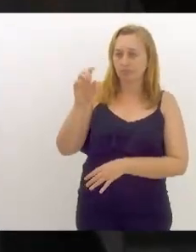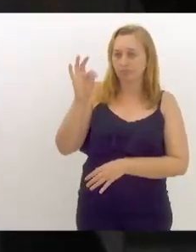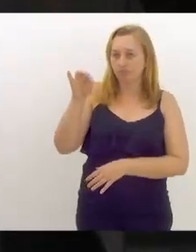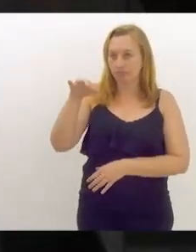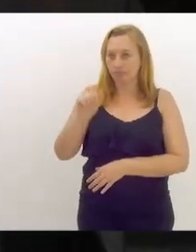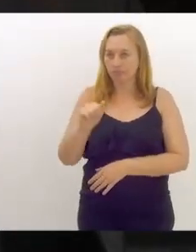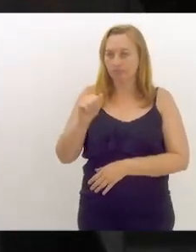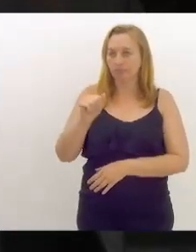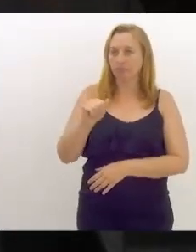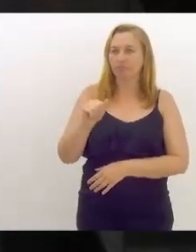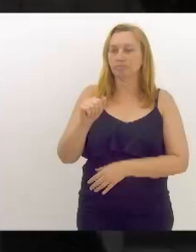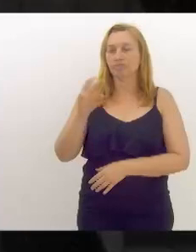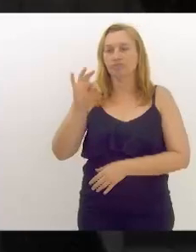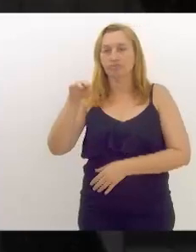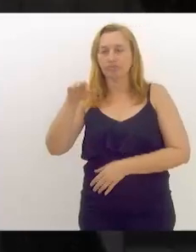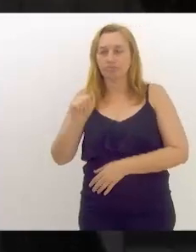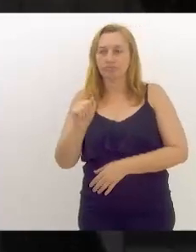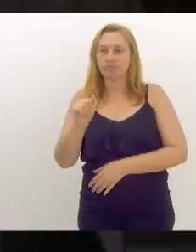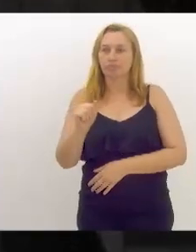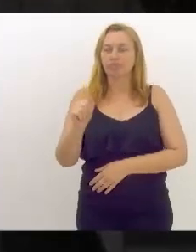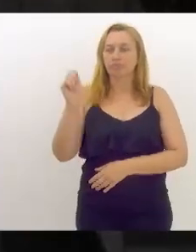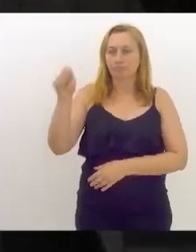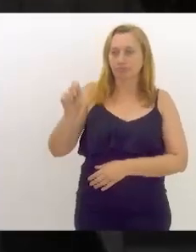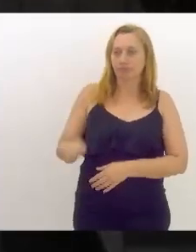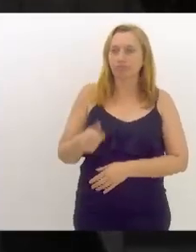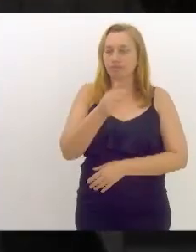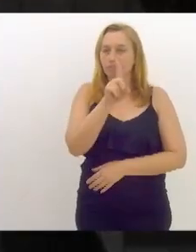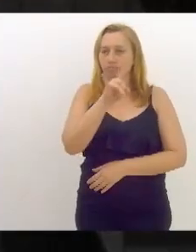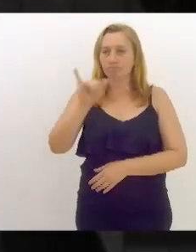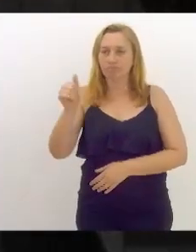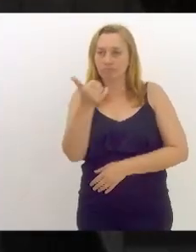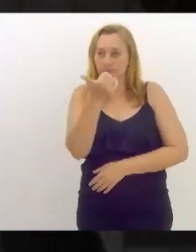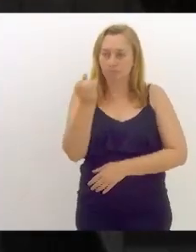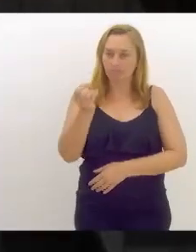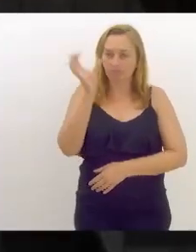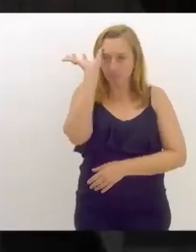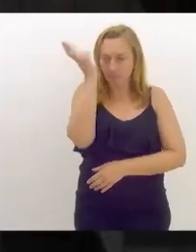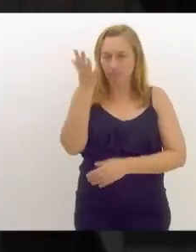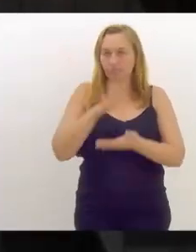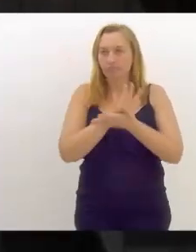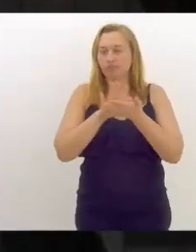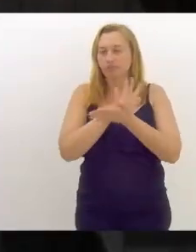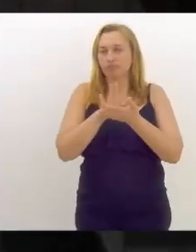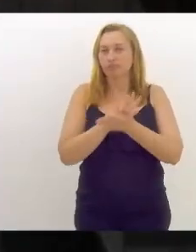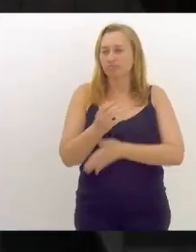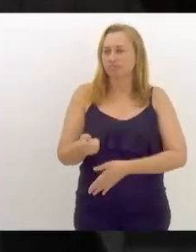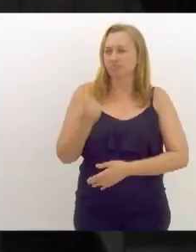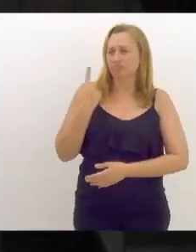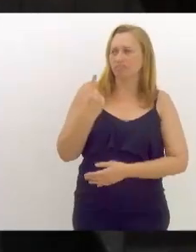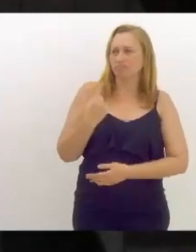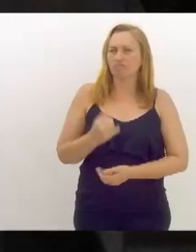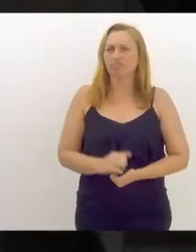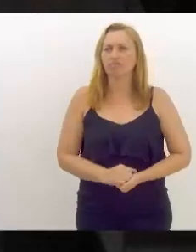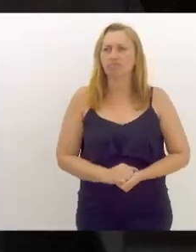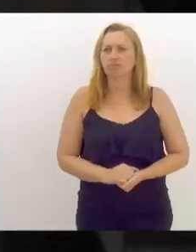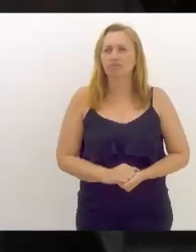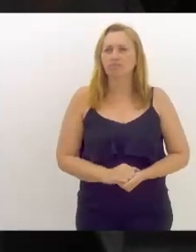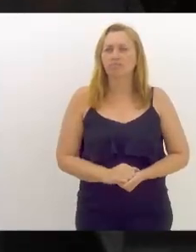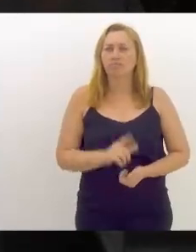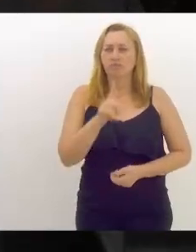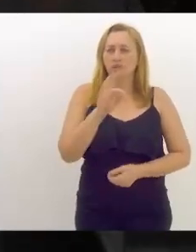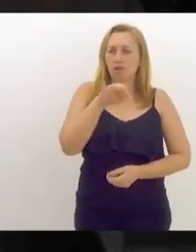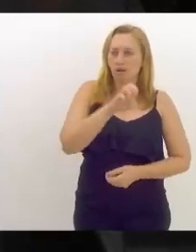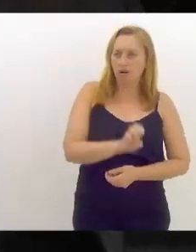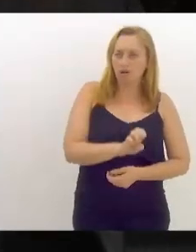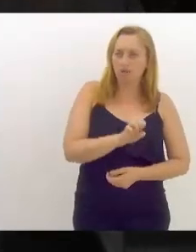dia 16 não vai resolver a questão da população. E o que me causou estranheza é que no próprio lote, no 1,